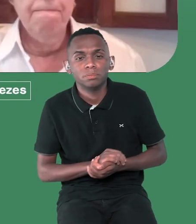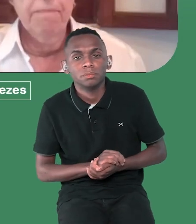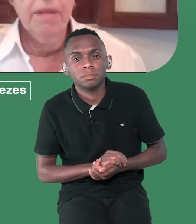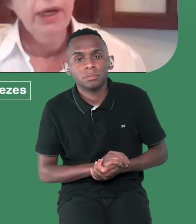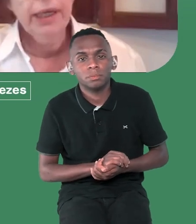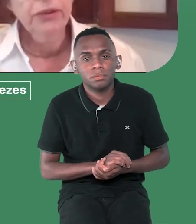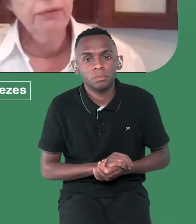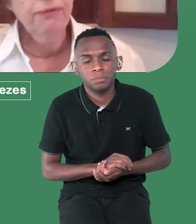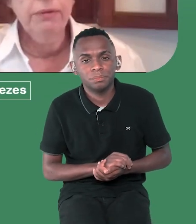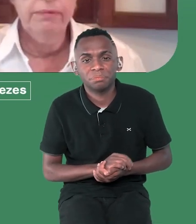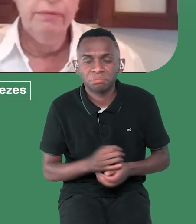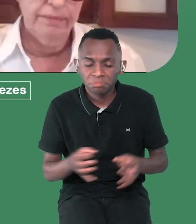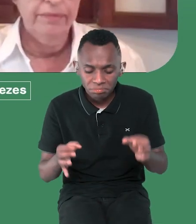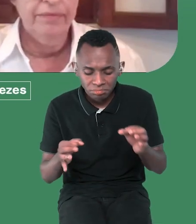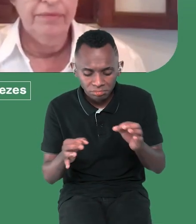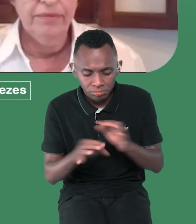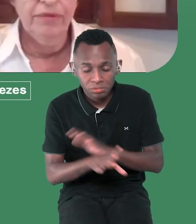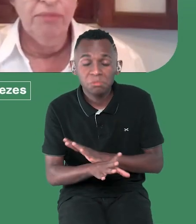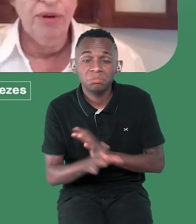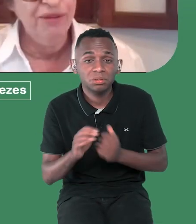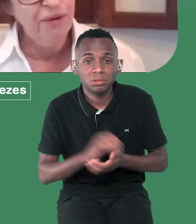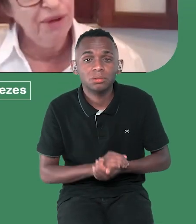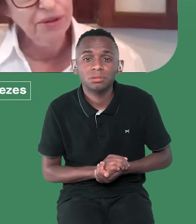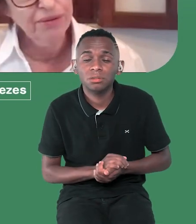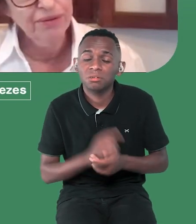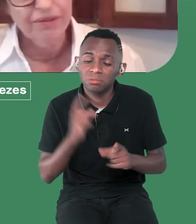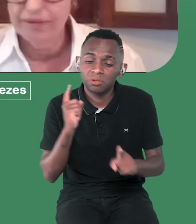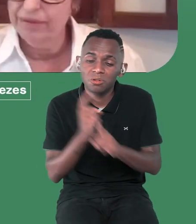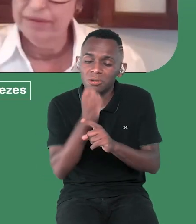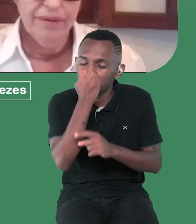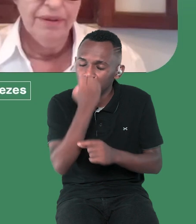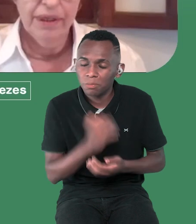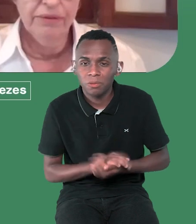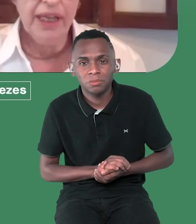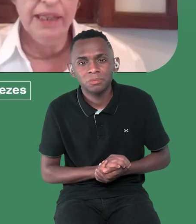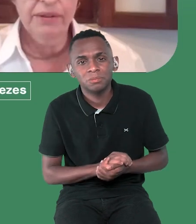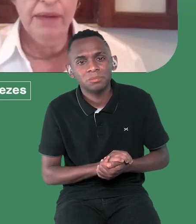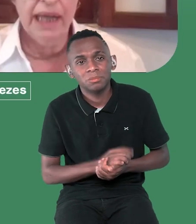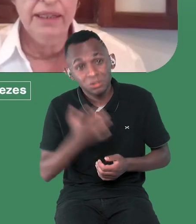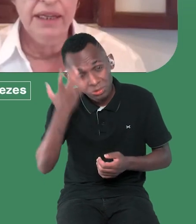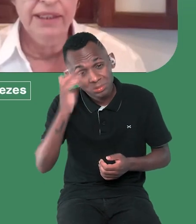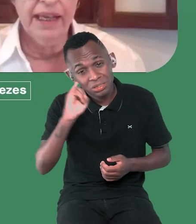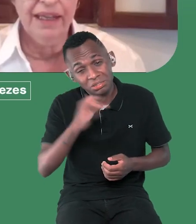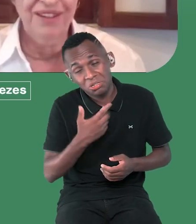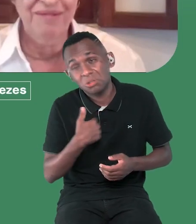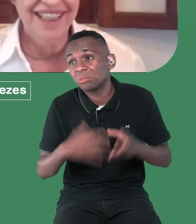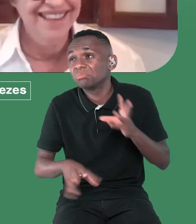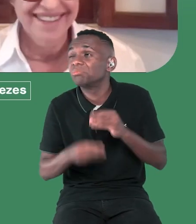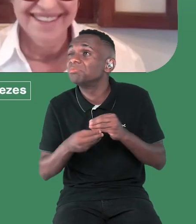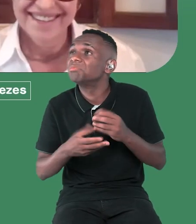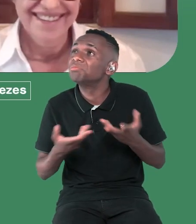E foi isso, foi um bom encontro. Eu não sei se eu tenho mais a